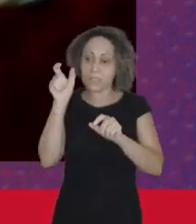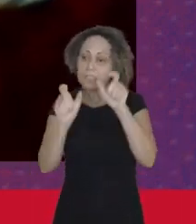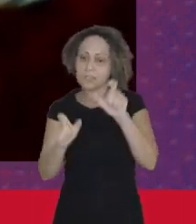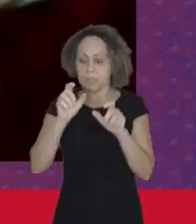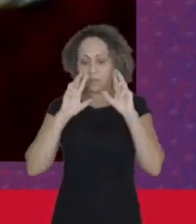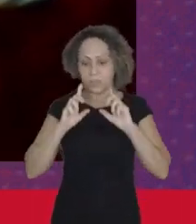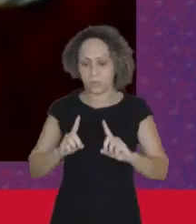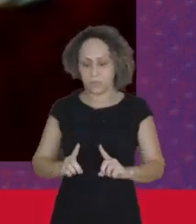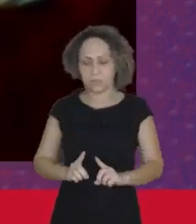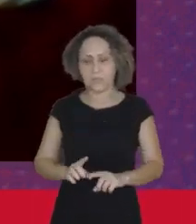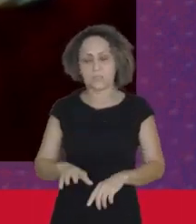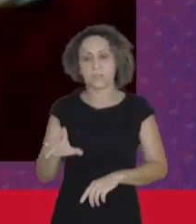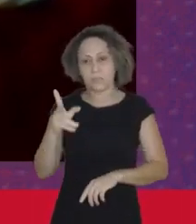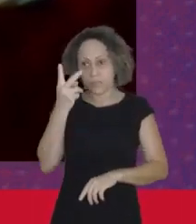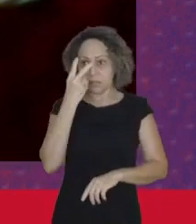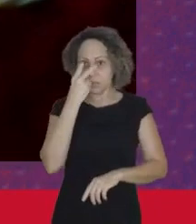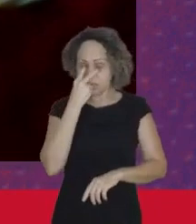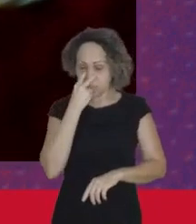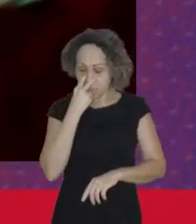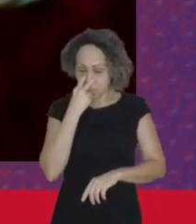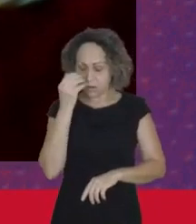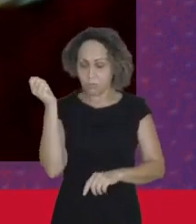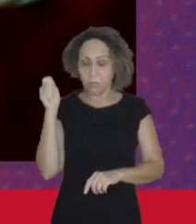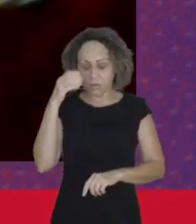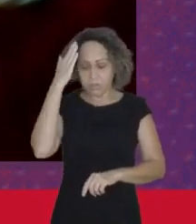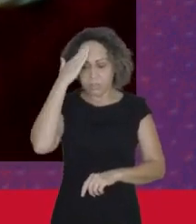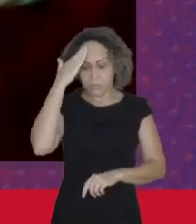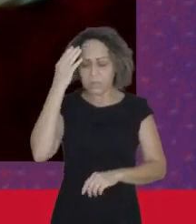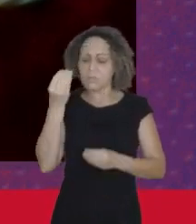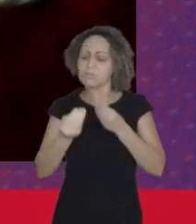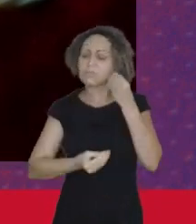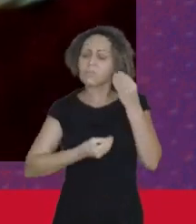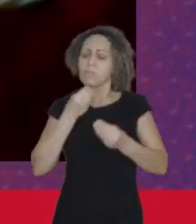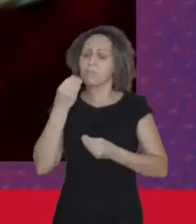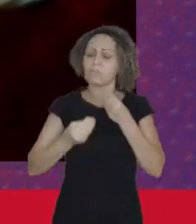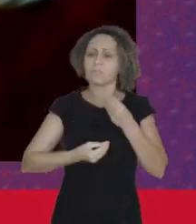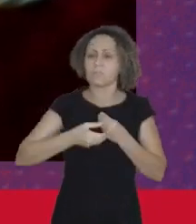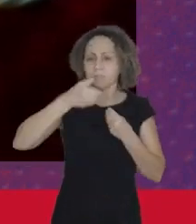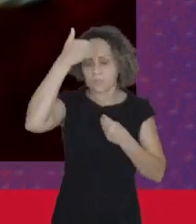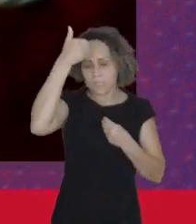visual possam saber algumas